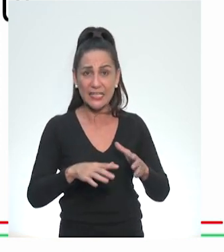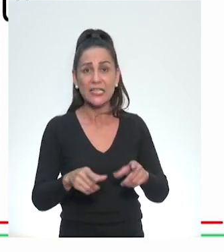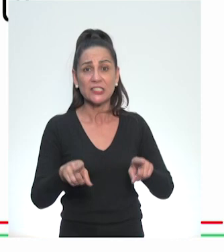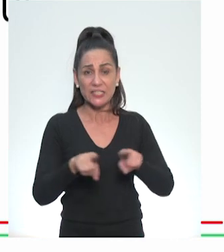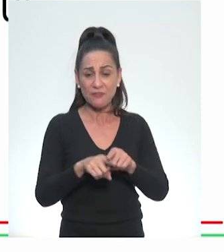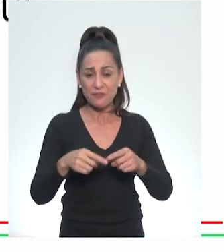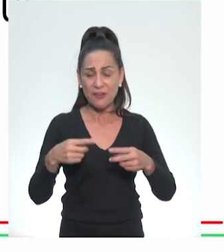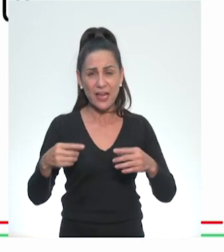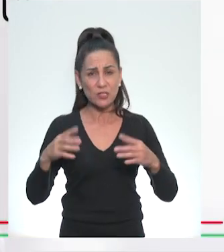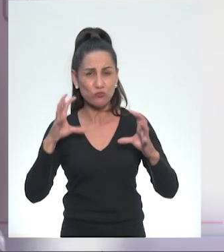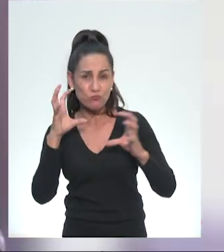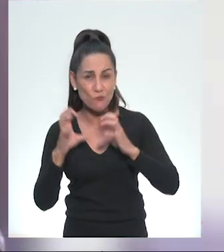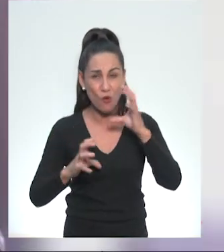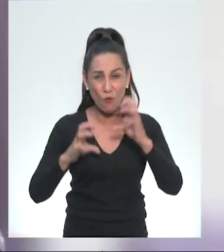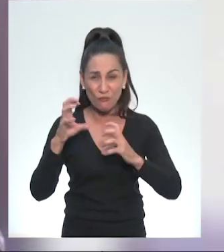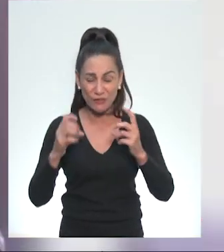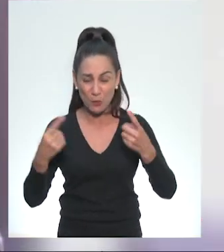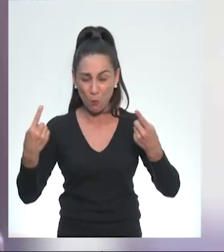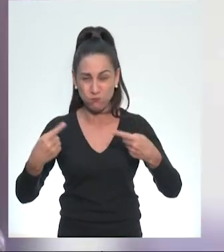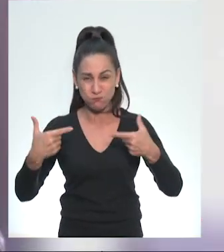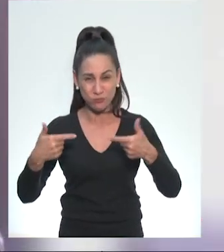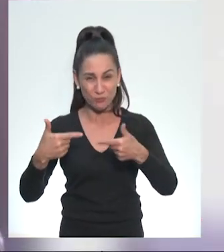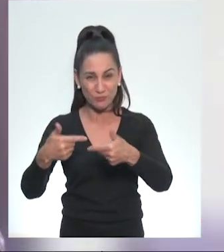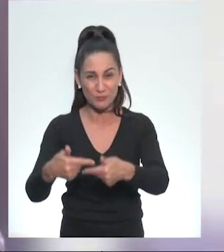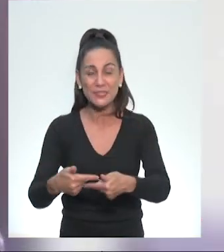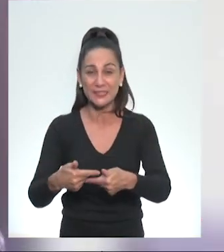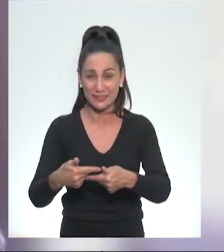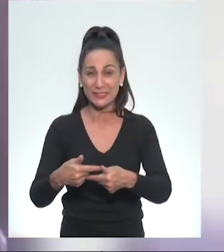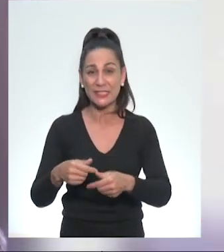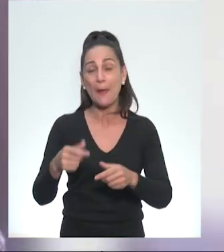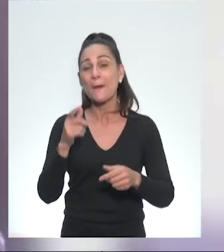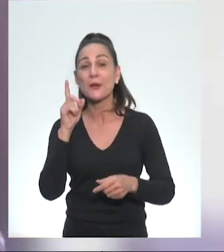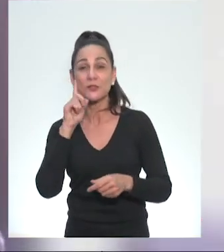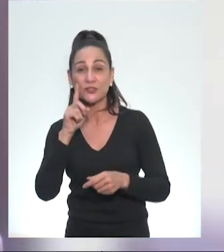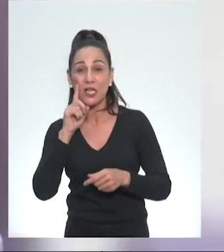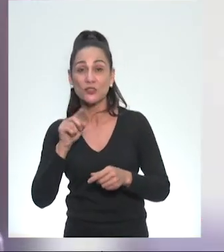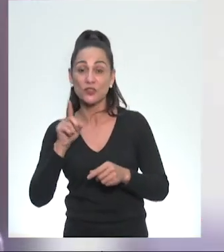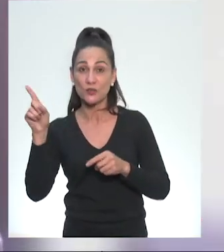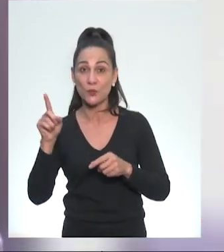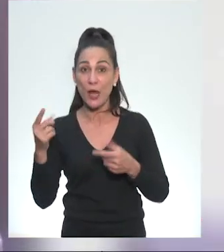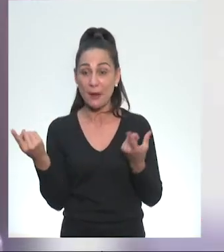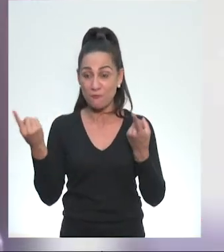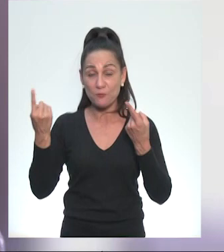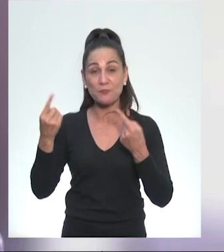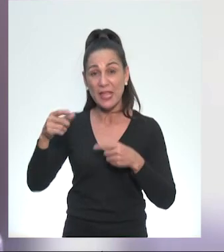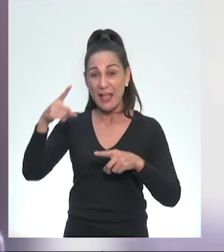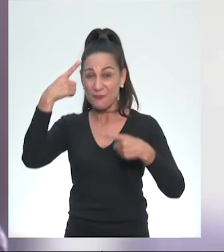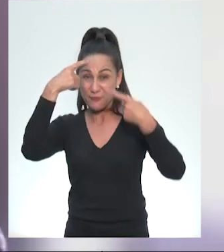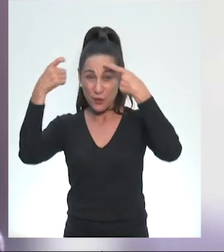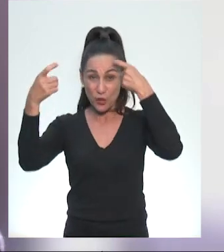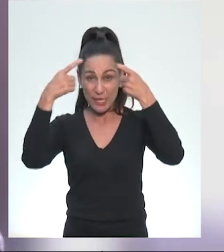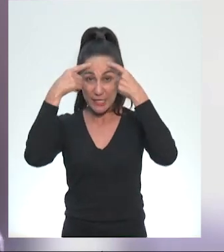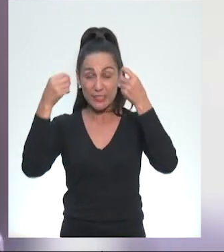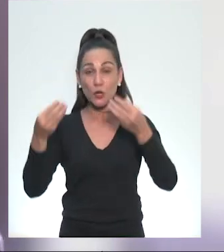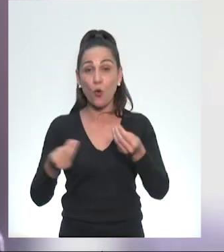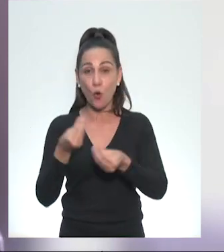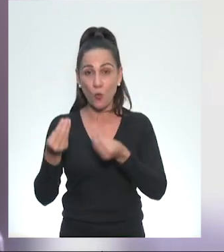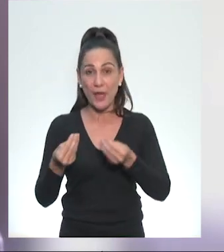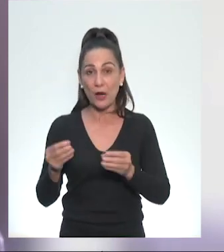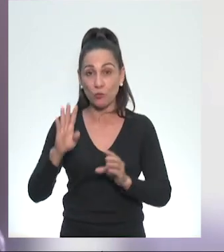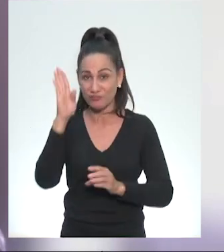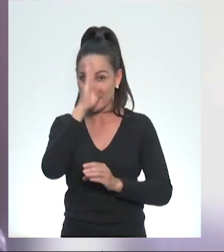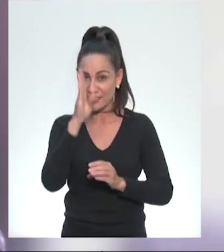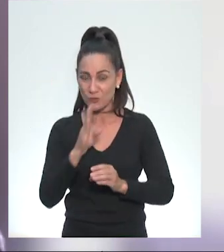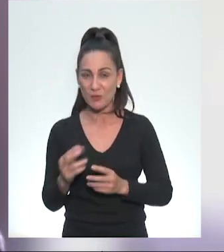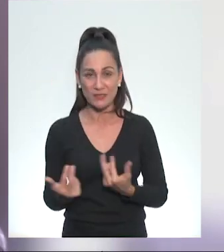série de brigas, porque tinha uma segregação do estilo dos Estados Unidos e não era violenta como o que acontecia e acontece ainda no